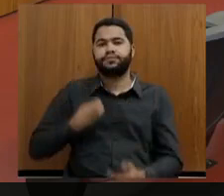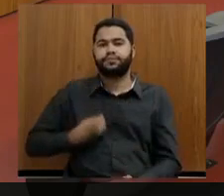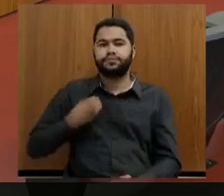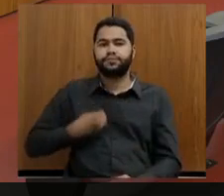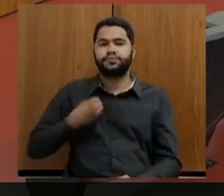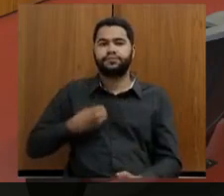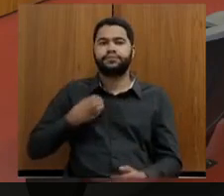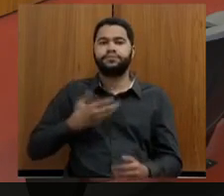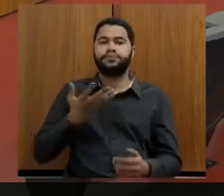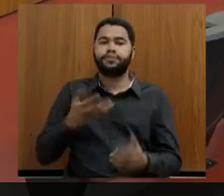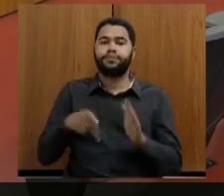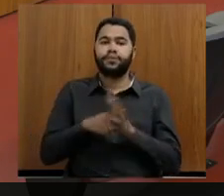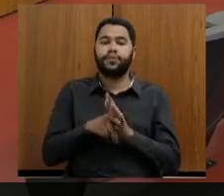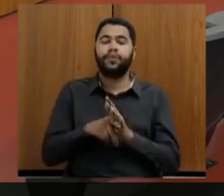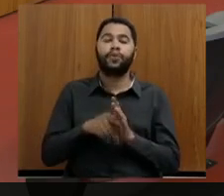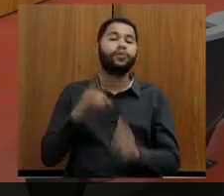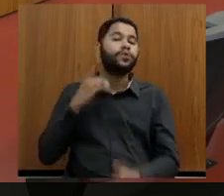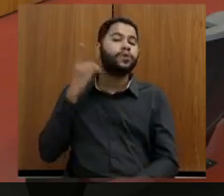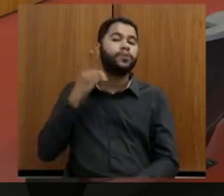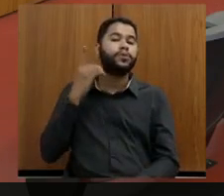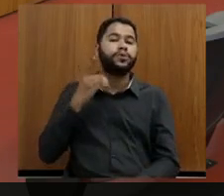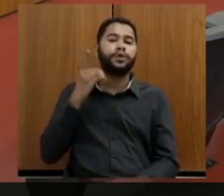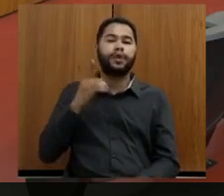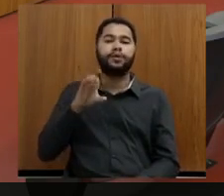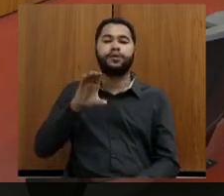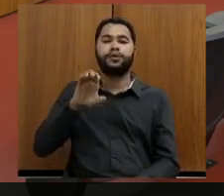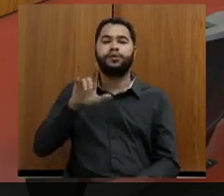presença da eurodeputada celise laviola